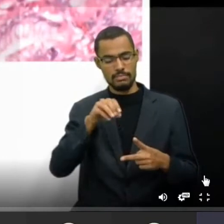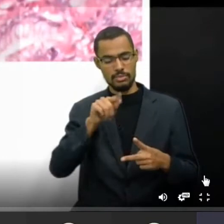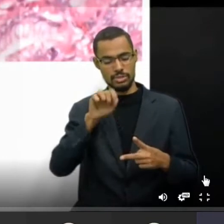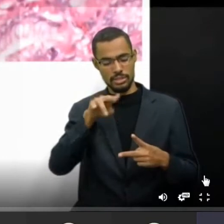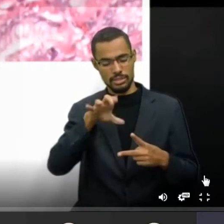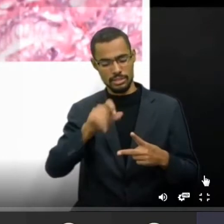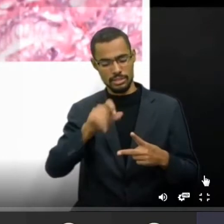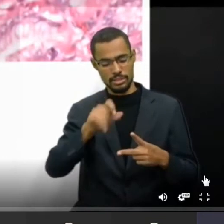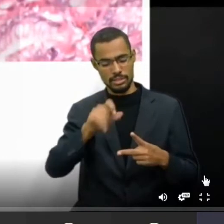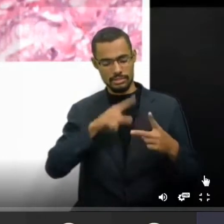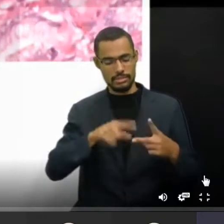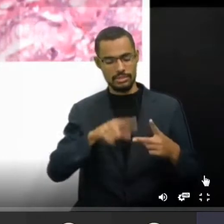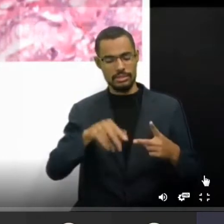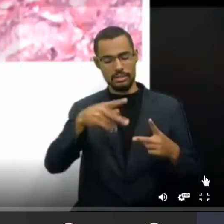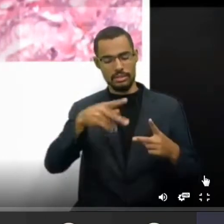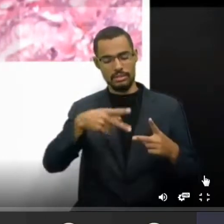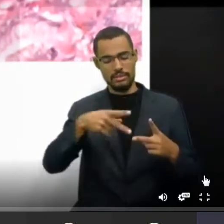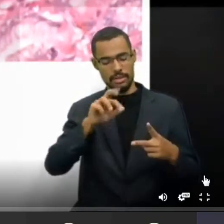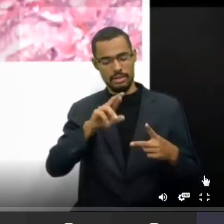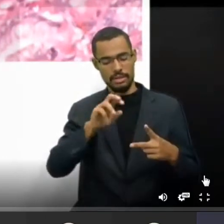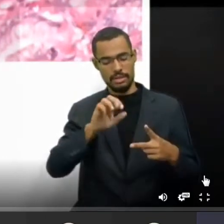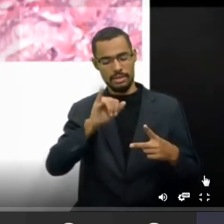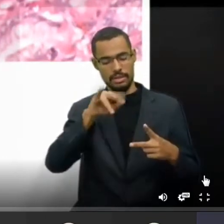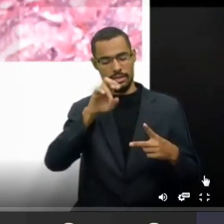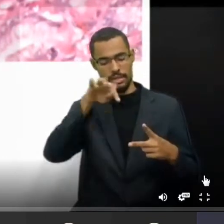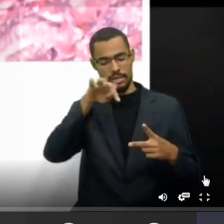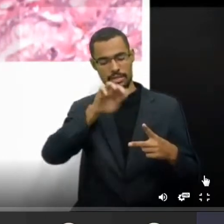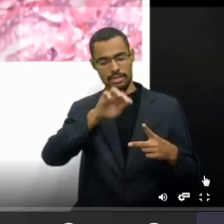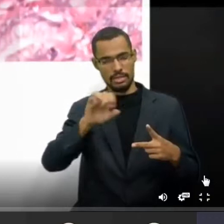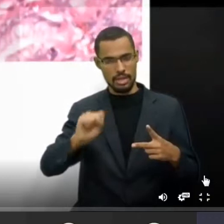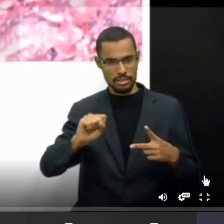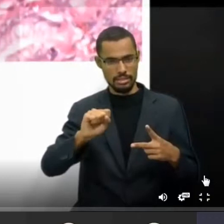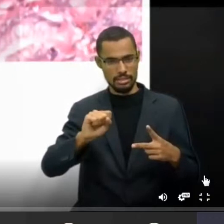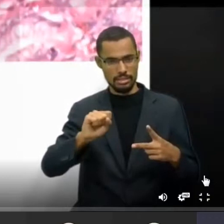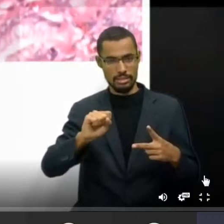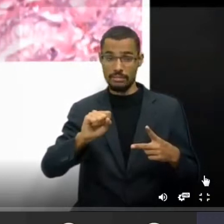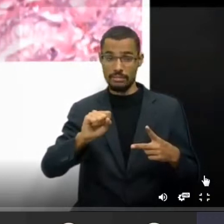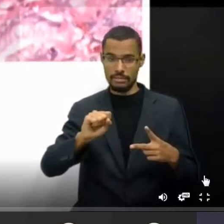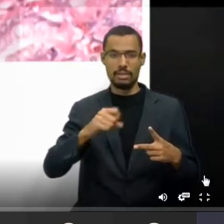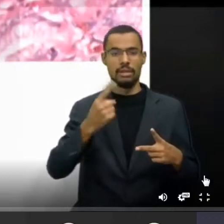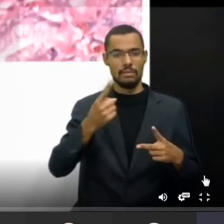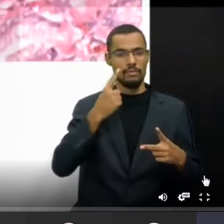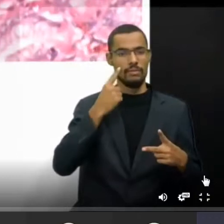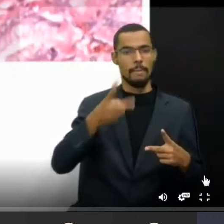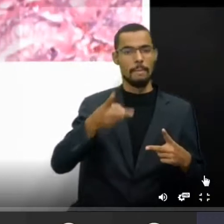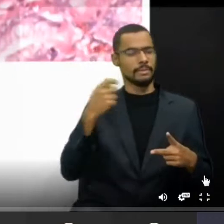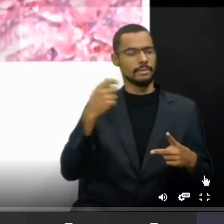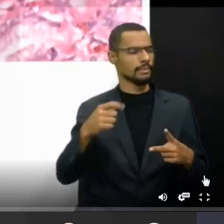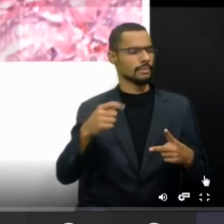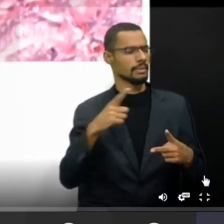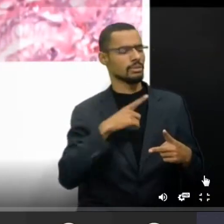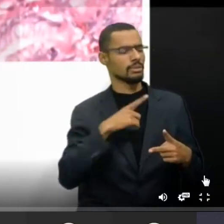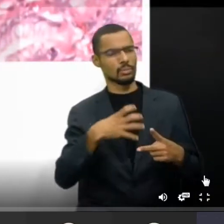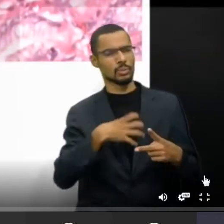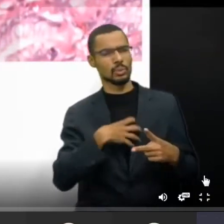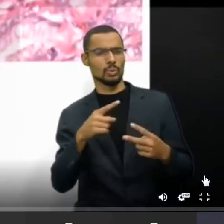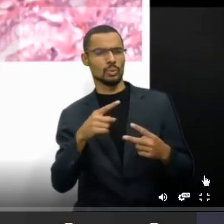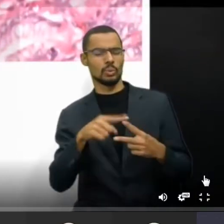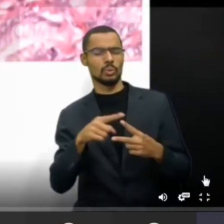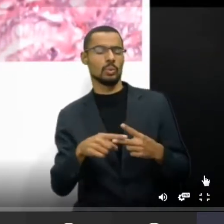zimogênicas e células parietais, tá? Então, vocês têm que observar esses 2 tipos